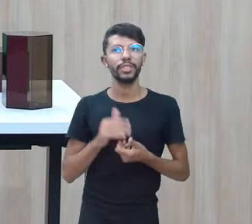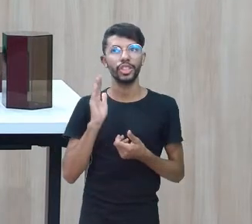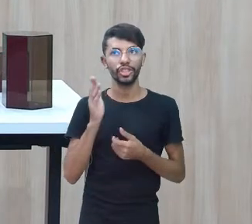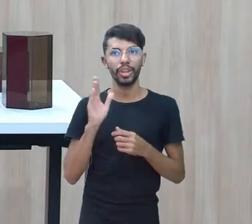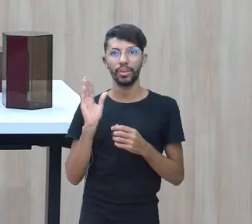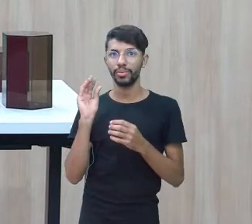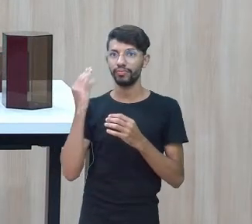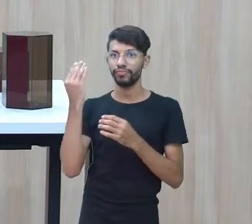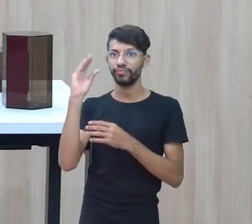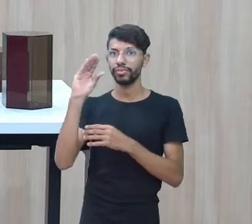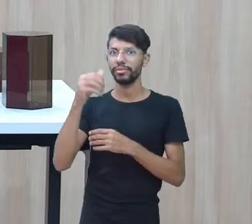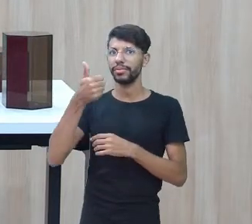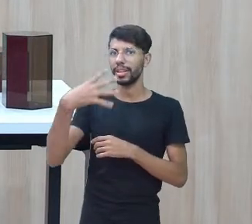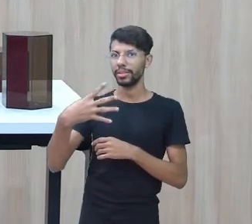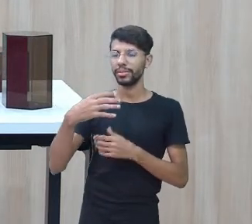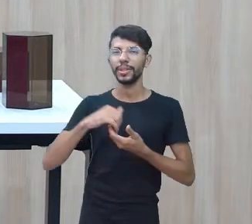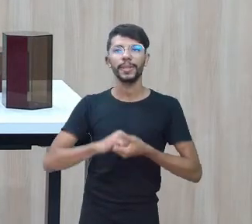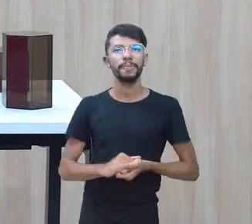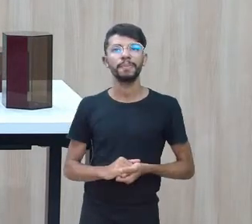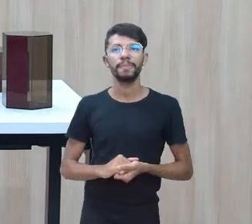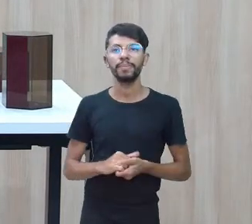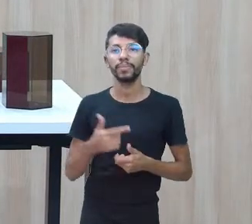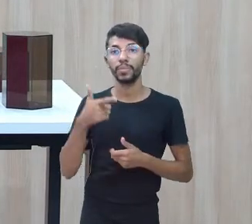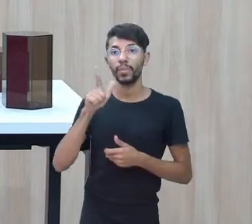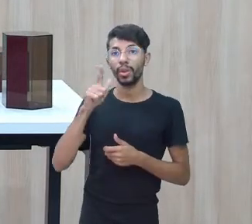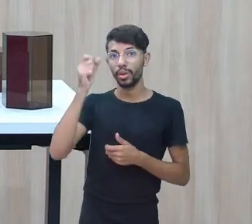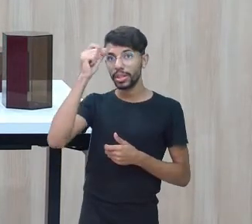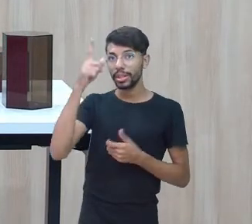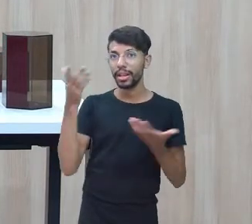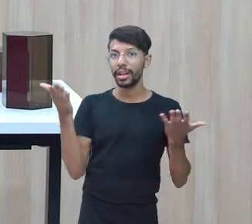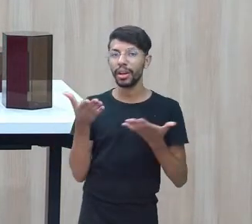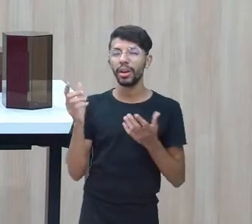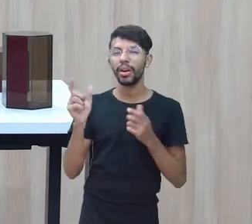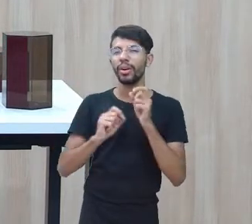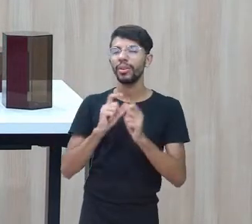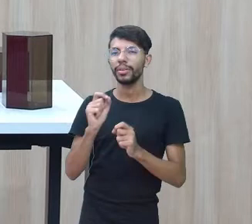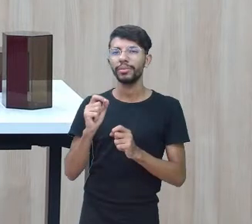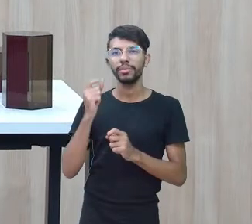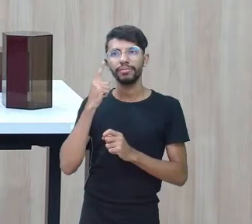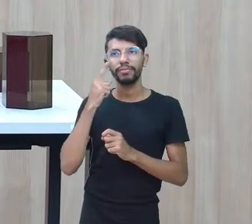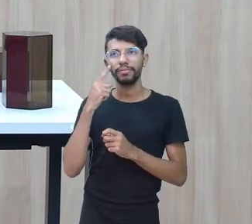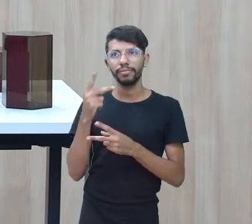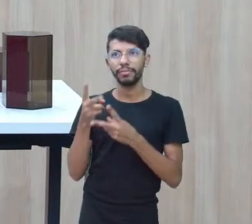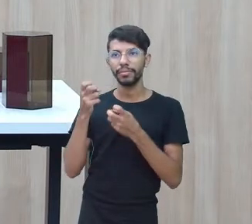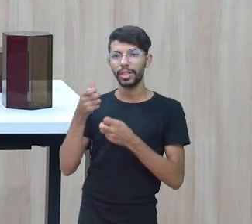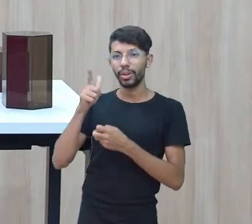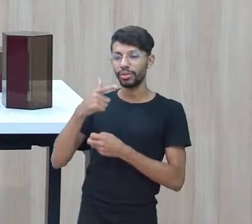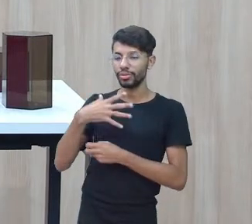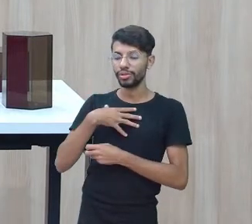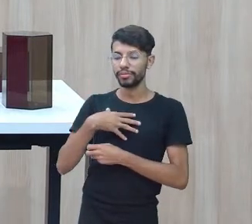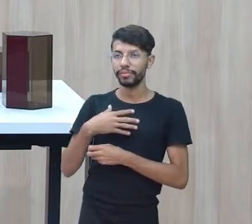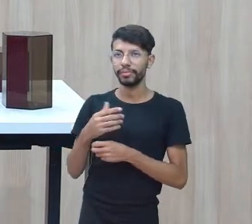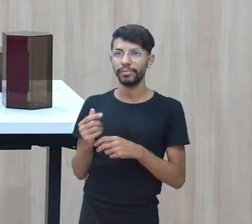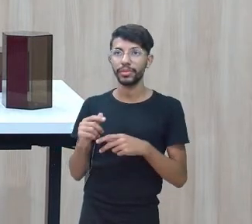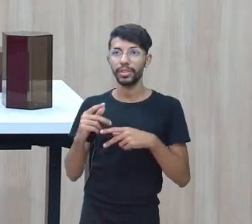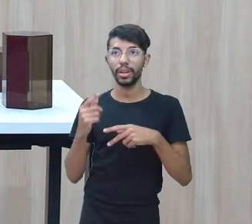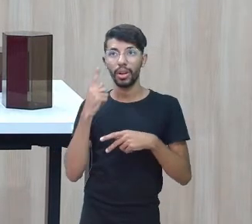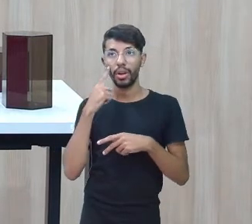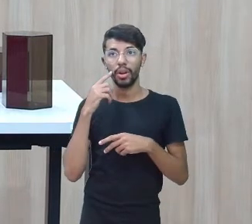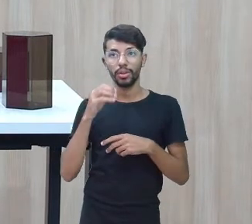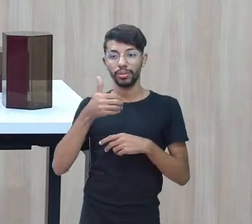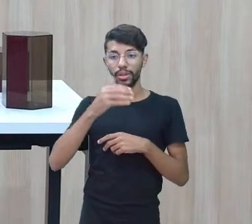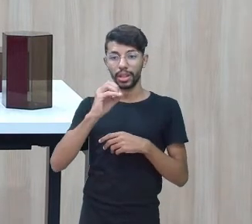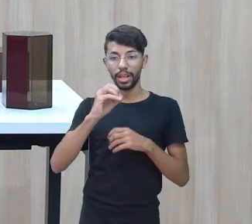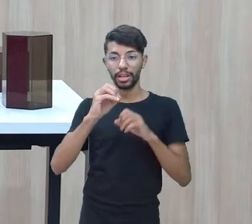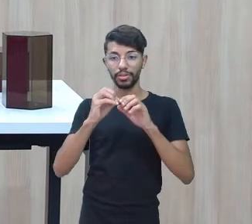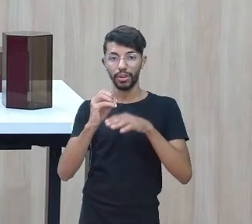bom? Vamos fazer agora uma outra ideia, né? Perceber uma outra direção. Agora, do ladinho do 1, do 10,